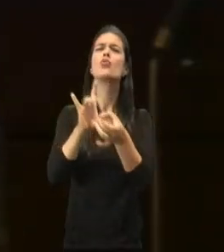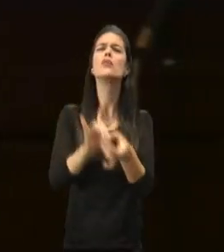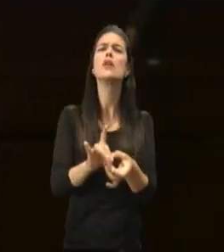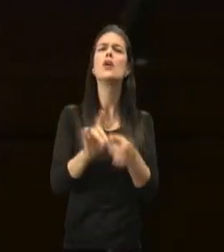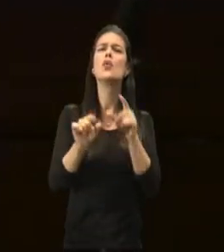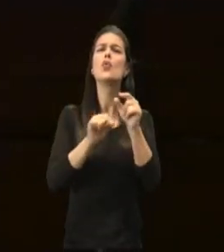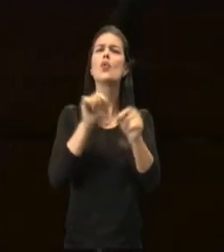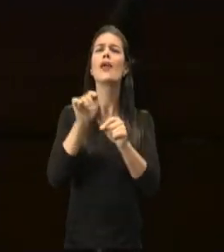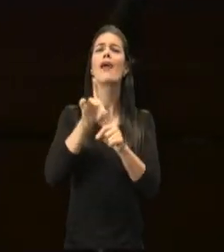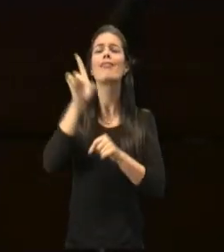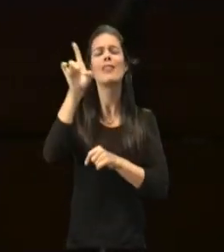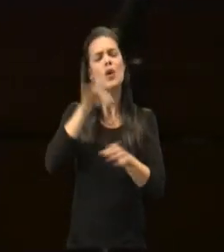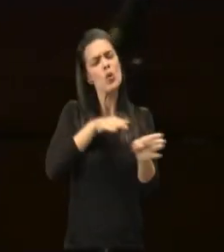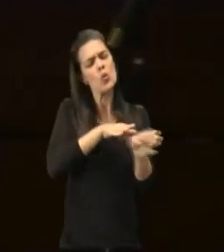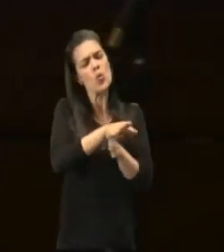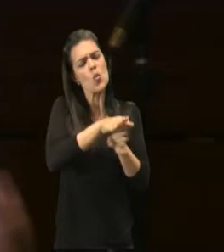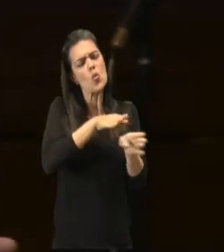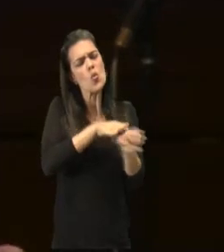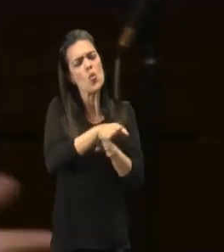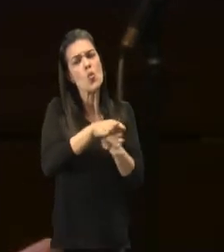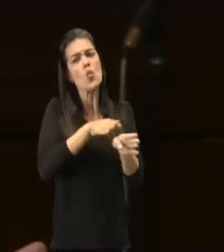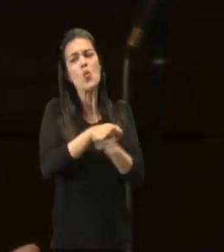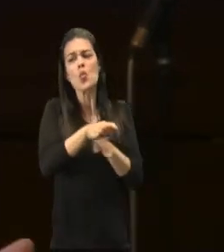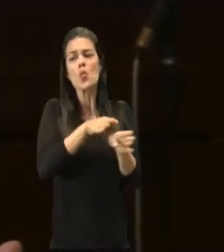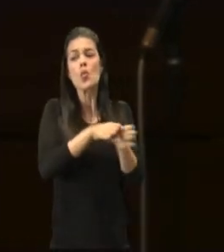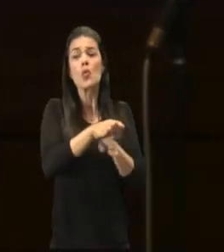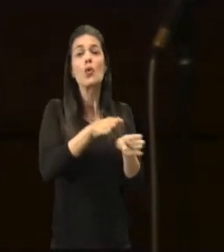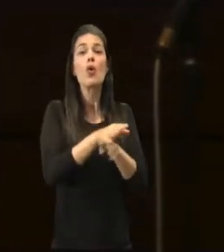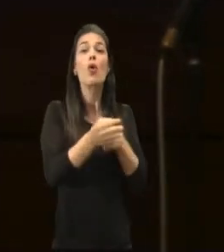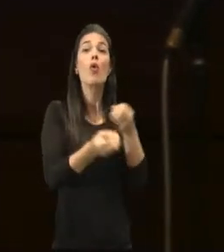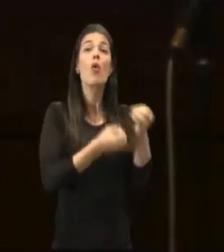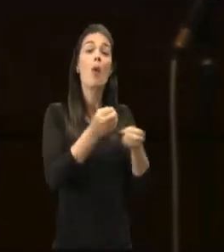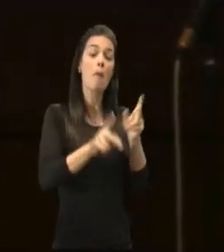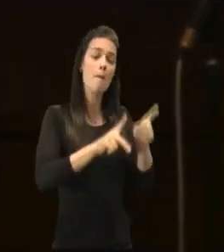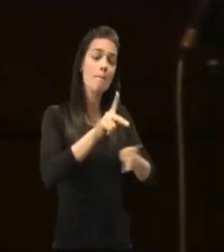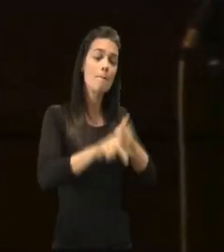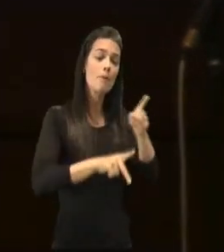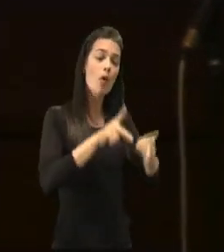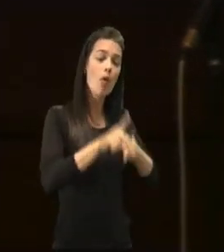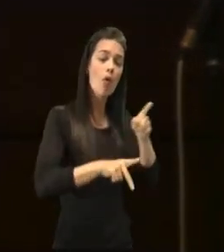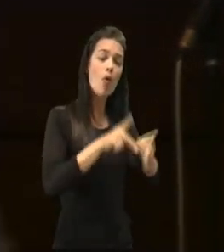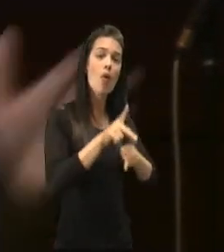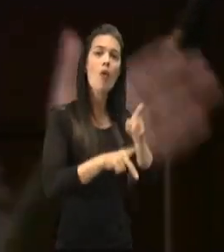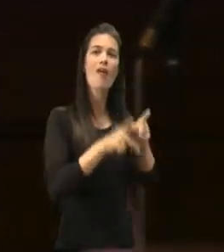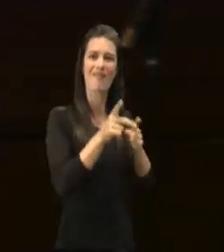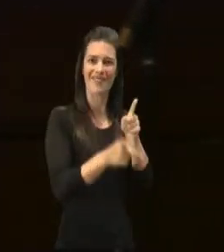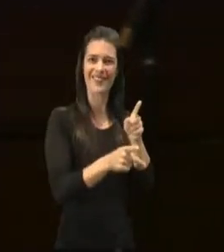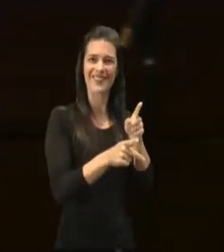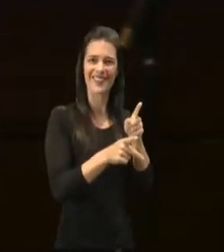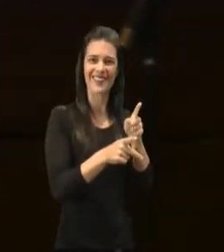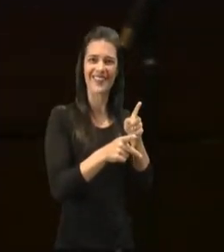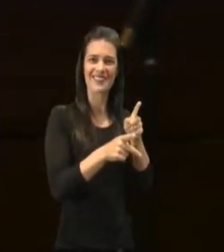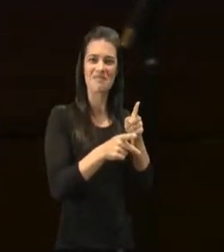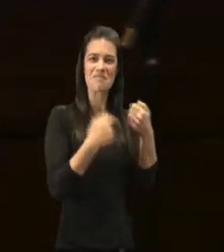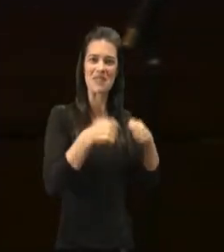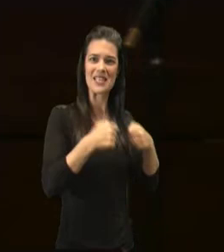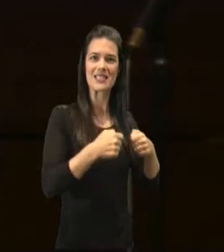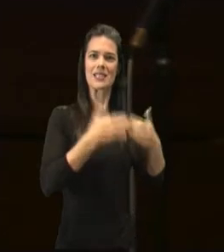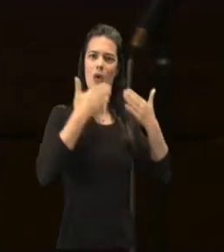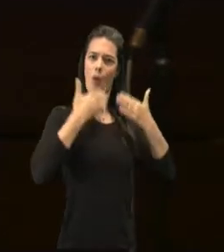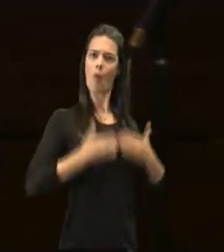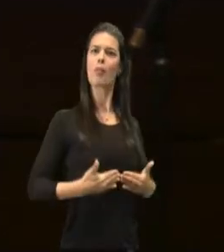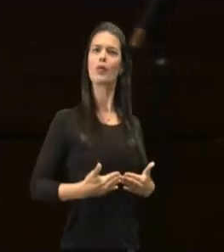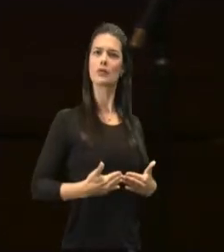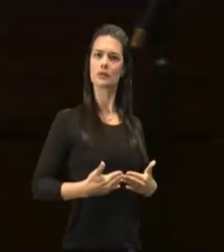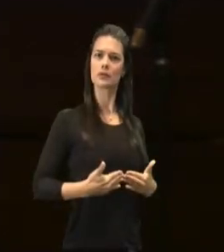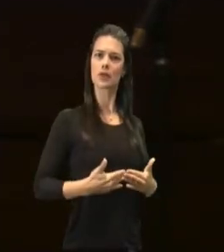inúmeras orientações do Senhor para com a nação que se estabelece, para com a família que estaria fazendo parte desta nação que se estabelece, para